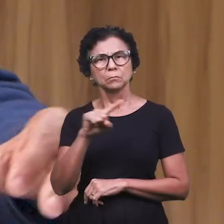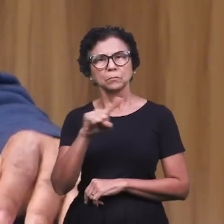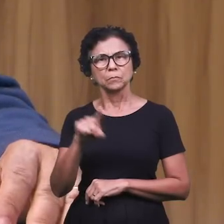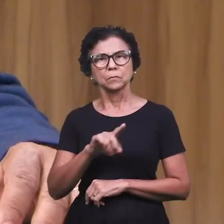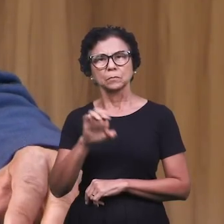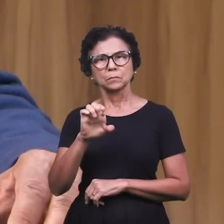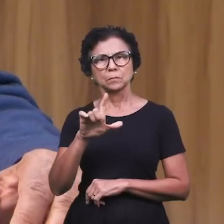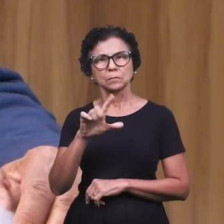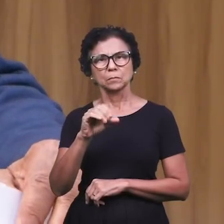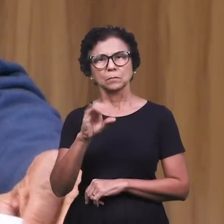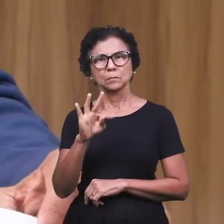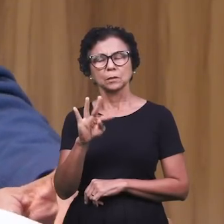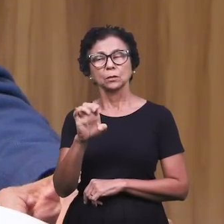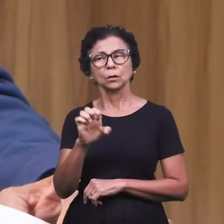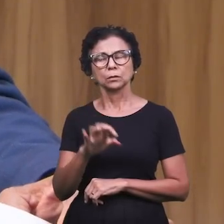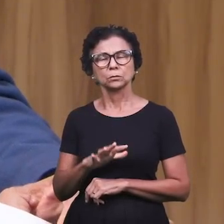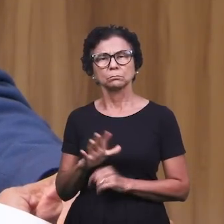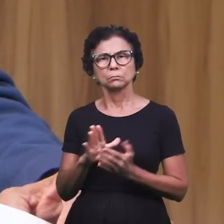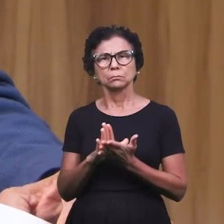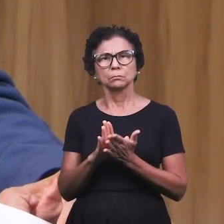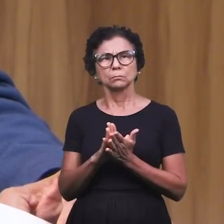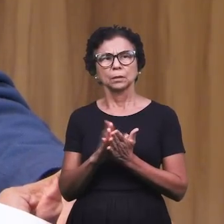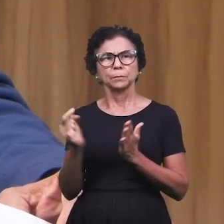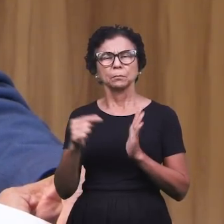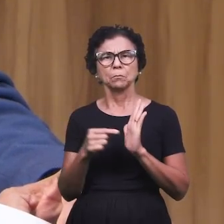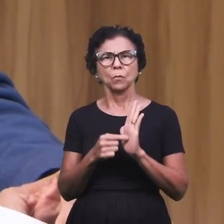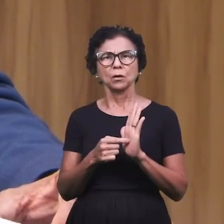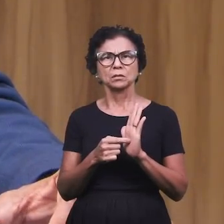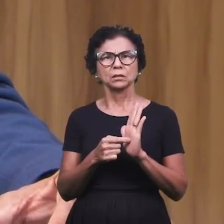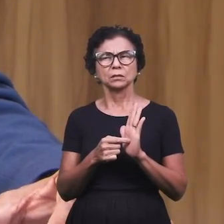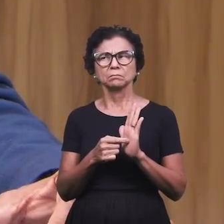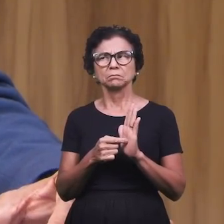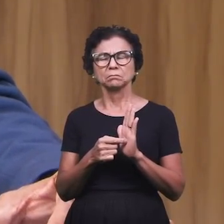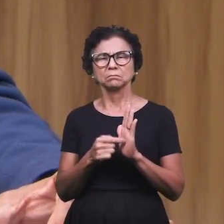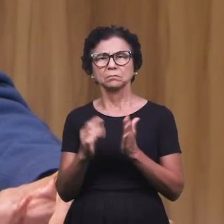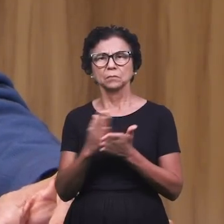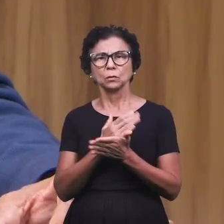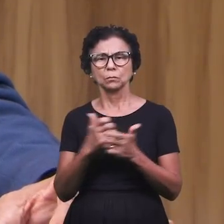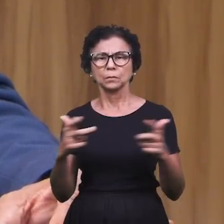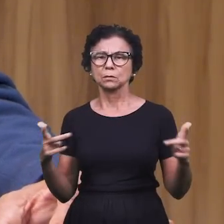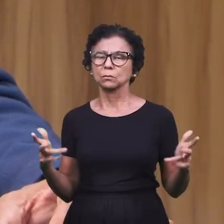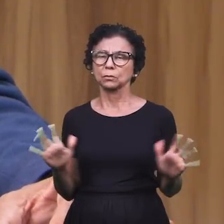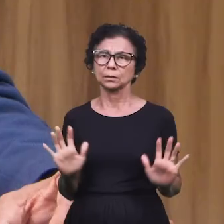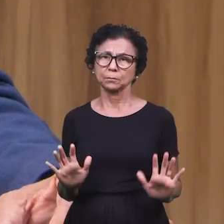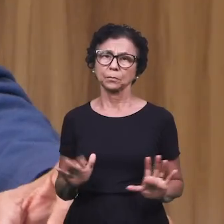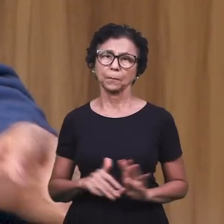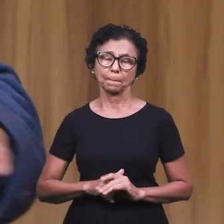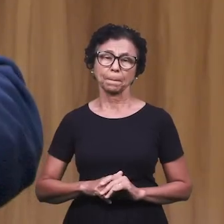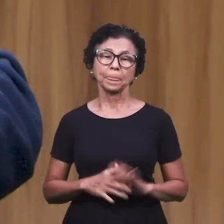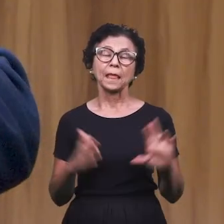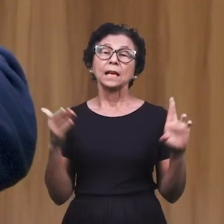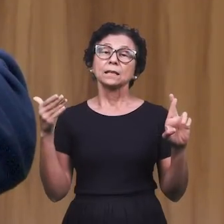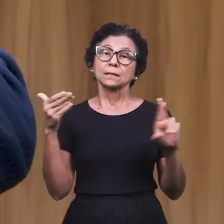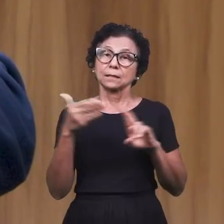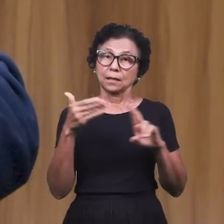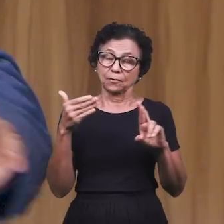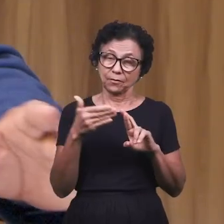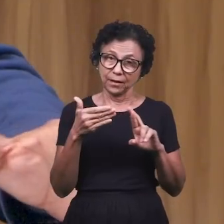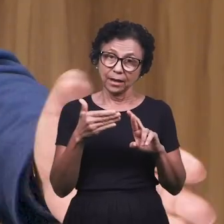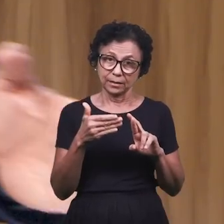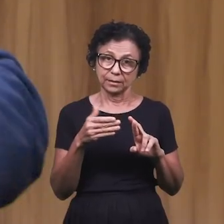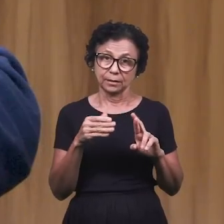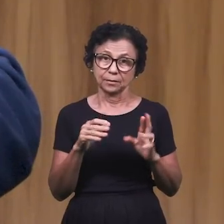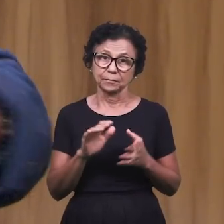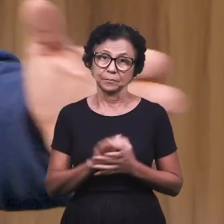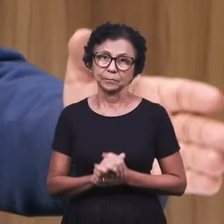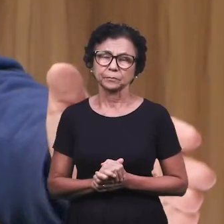Quase informação nenhuma sobre ele. Com o seu ato como apóstolo. Ele é citado, sempre ele aparece, vou observar, sempre ele aparece